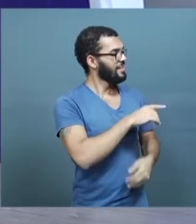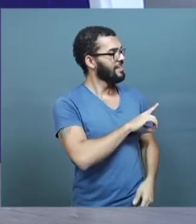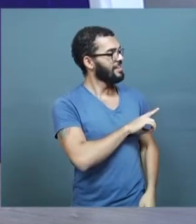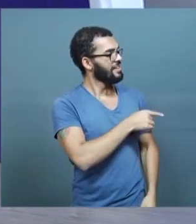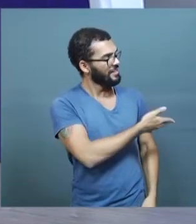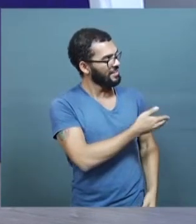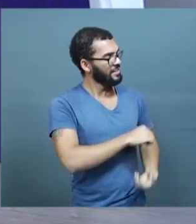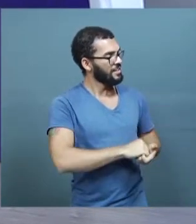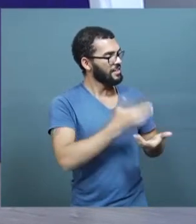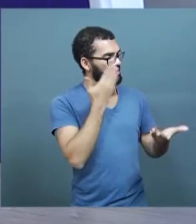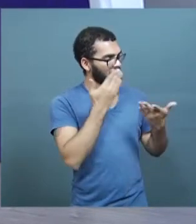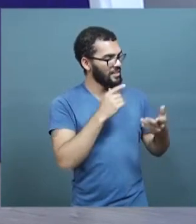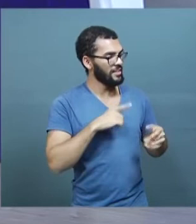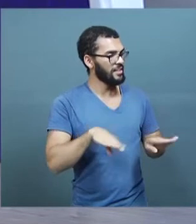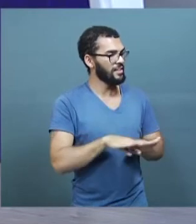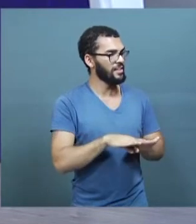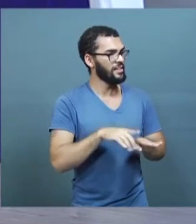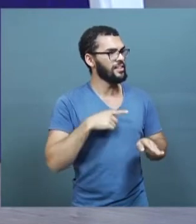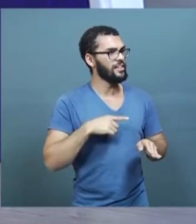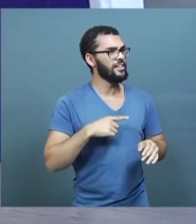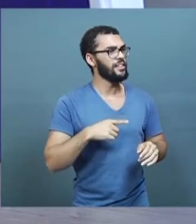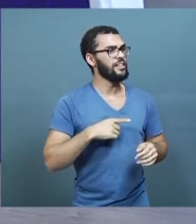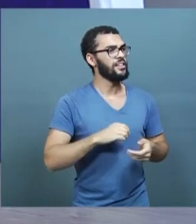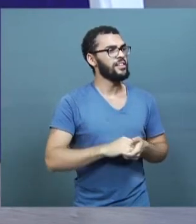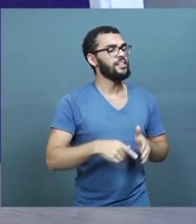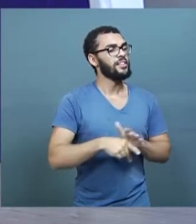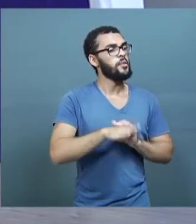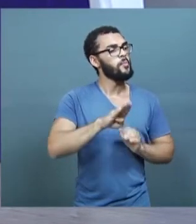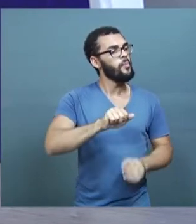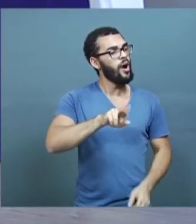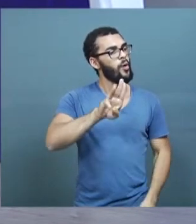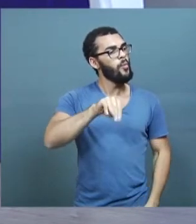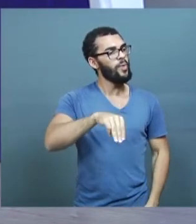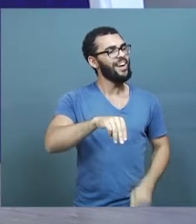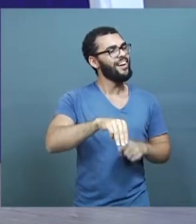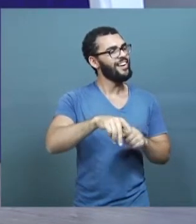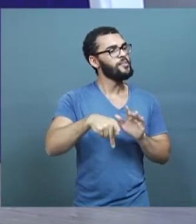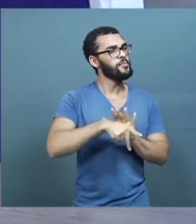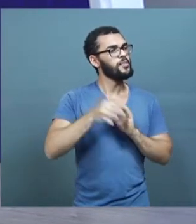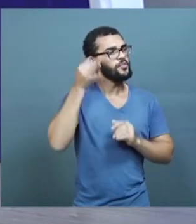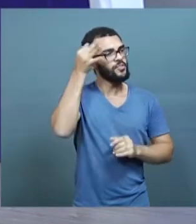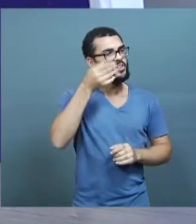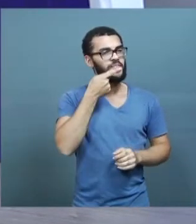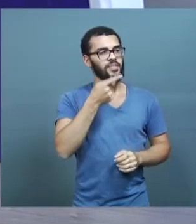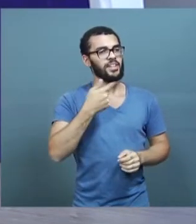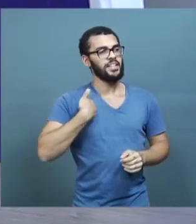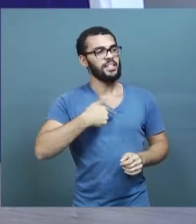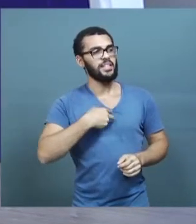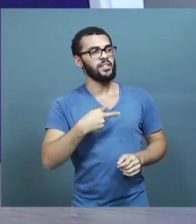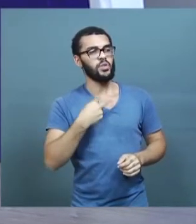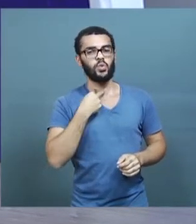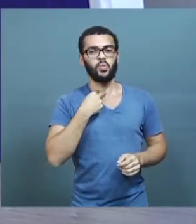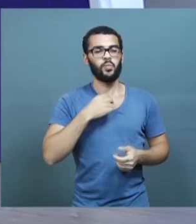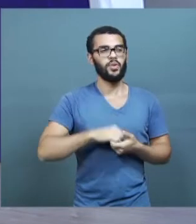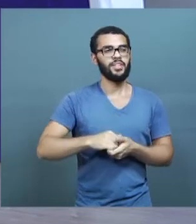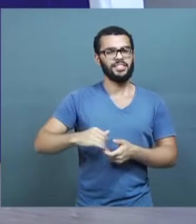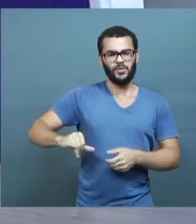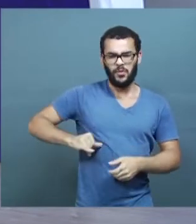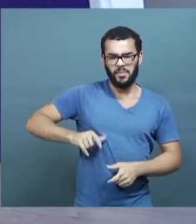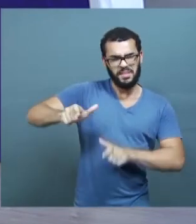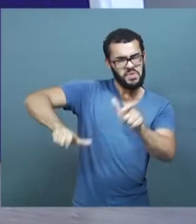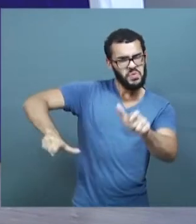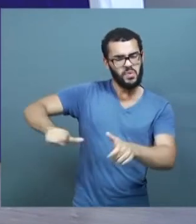falando em psicóloga, tem um sociólogo e filósofo, o Zygmunt Bauman. Ele diz que não devemos desviar o olhar dos sofrimentos